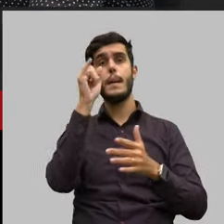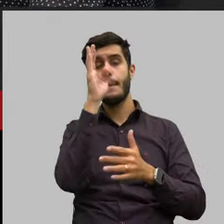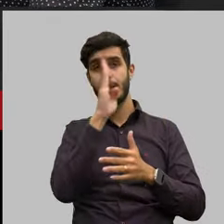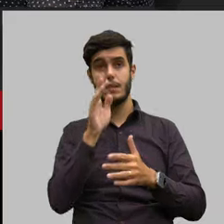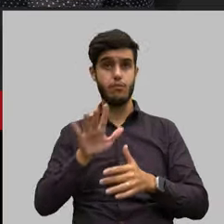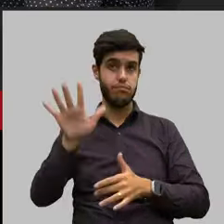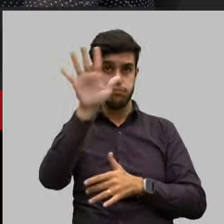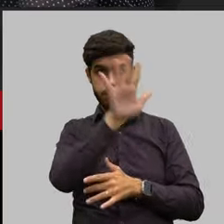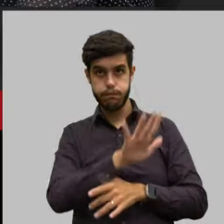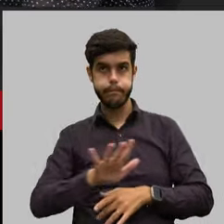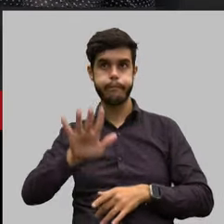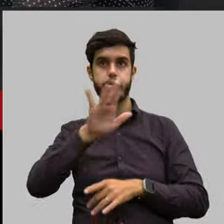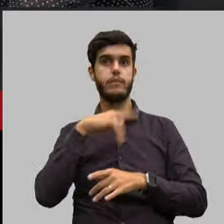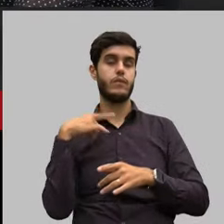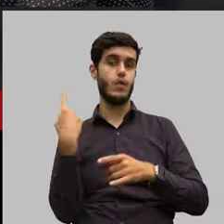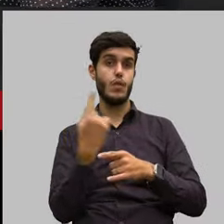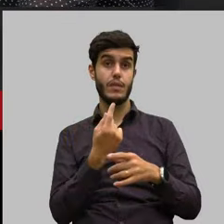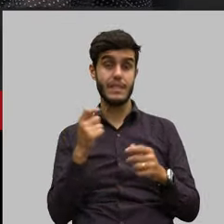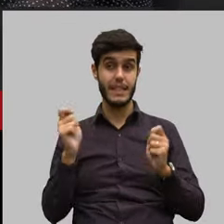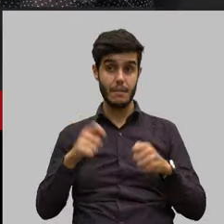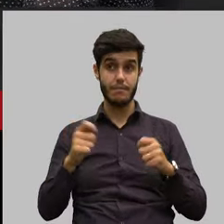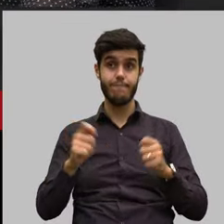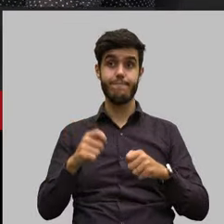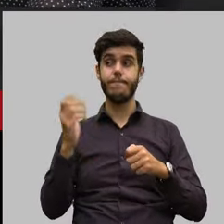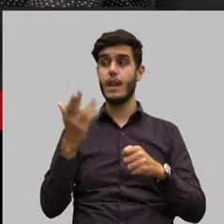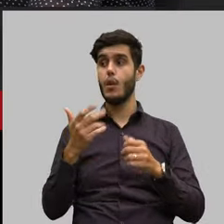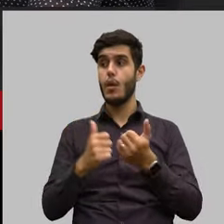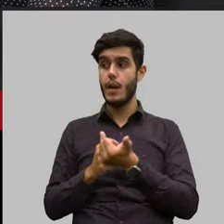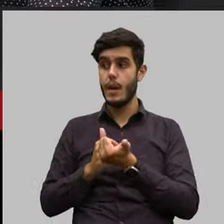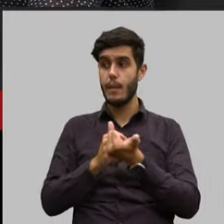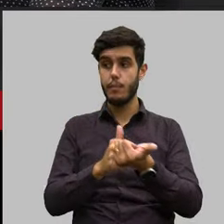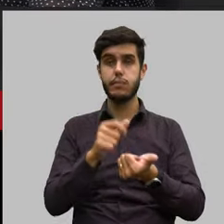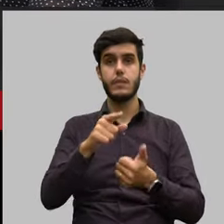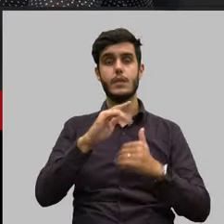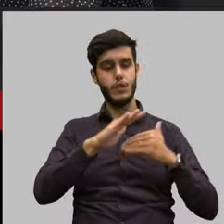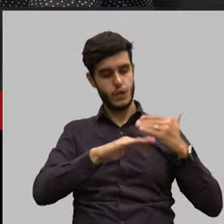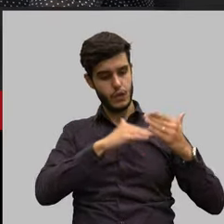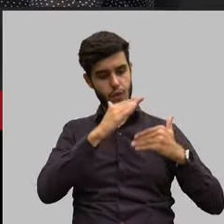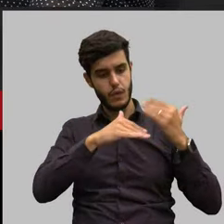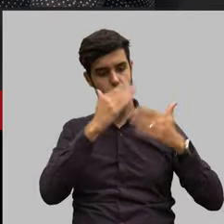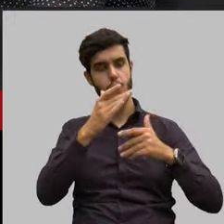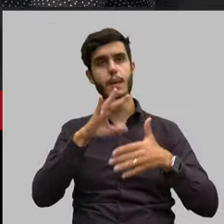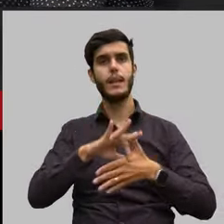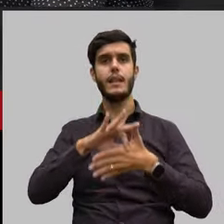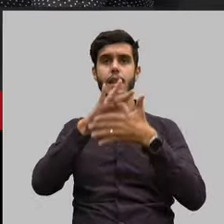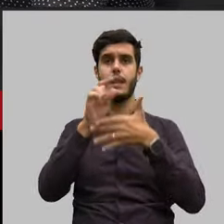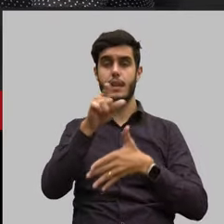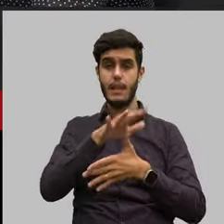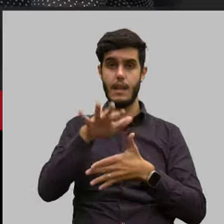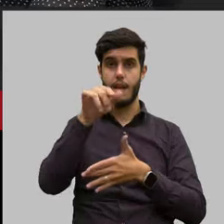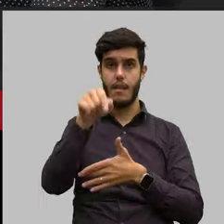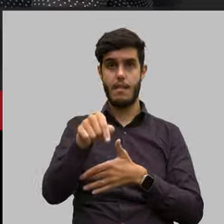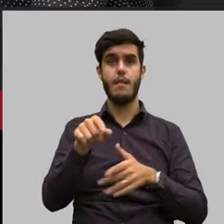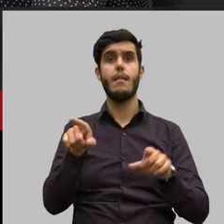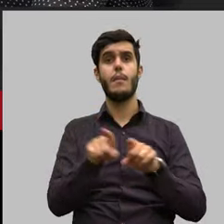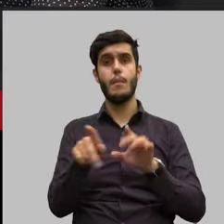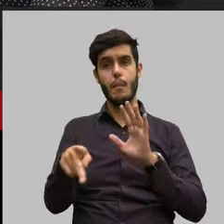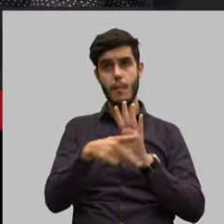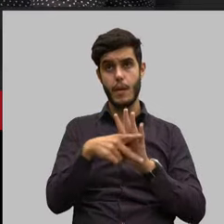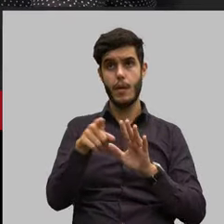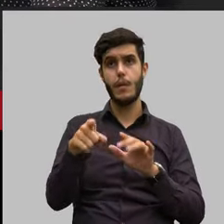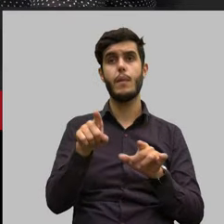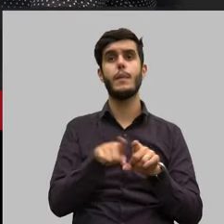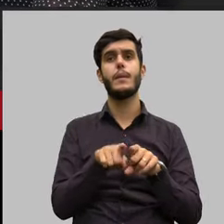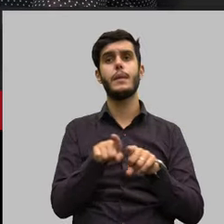a nossa capacidade de fato com apoiar o desenvolvimento dos líderes já no cargo né não eh botar eles no cargo